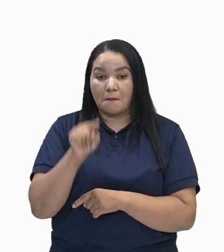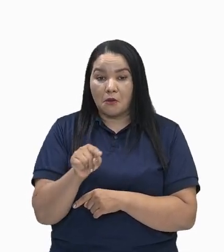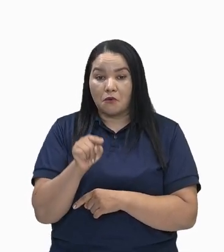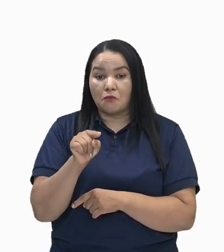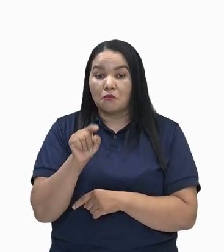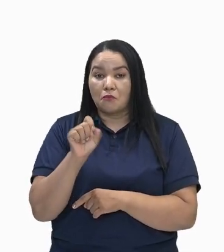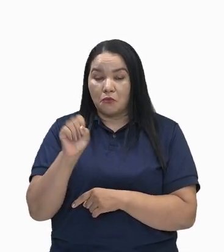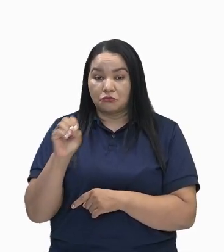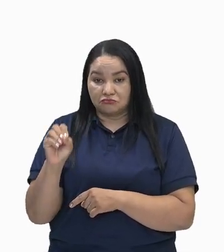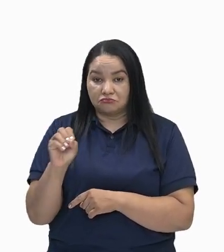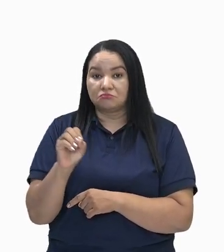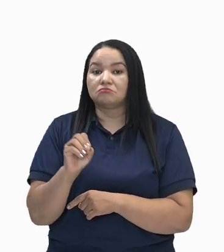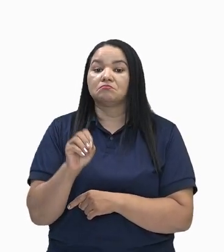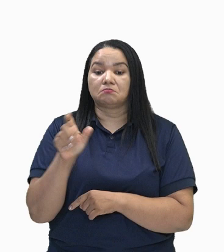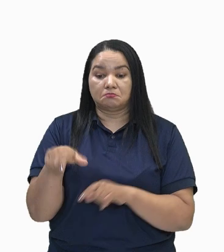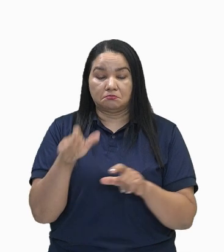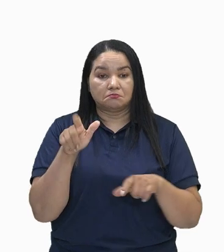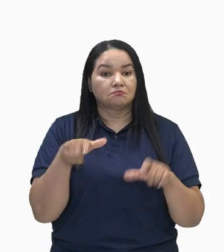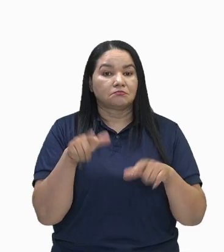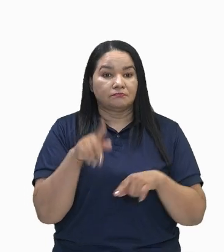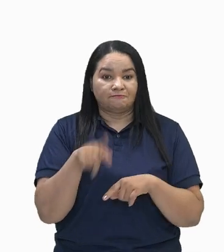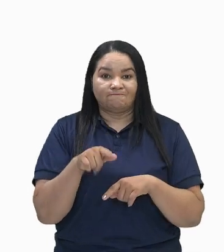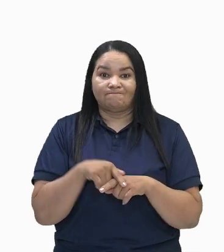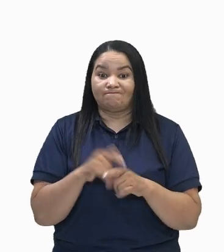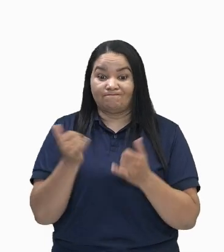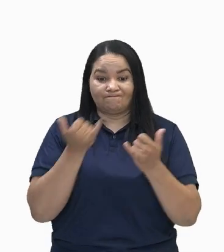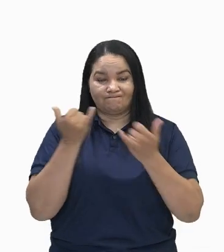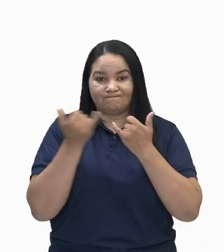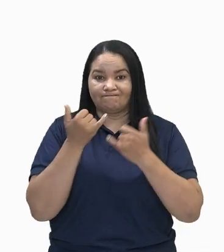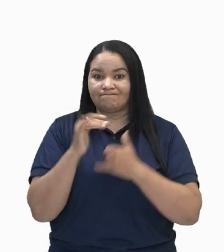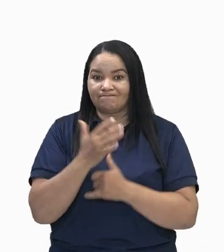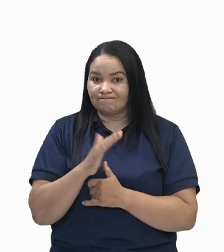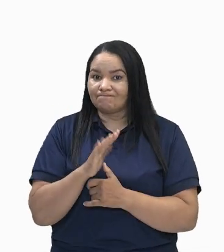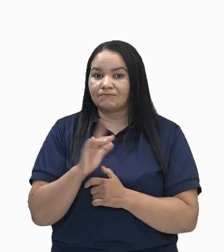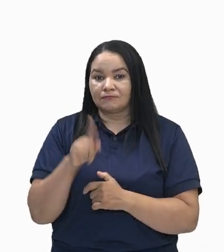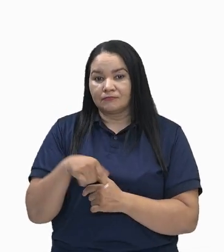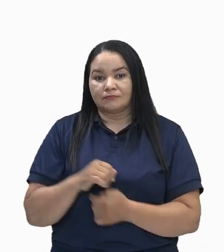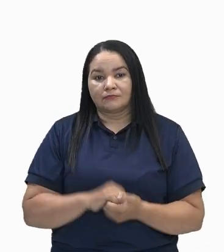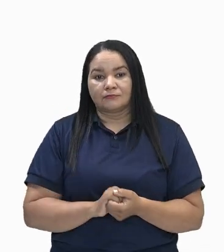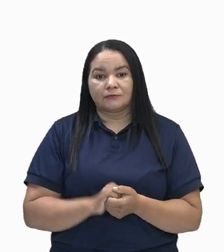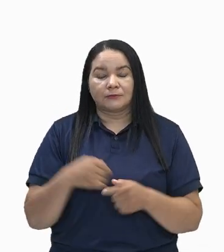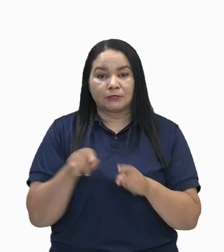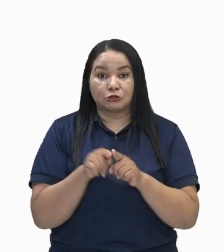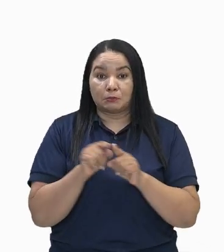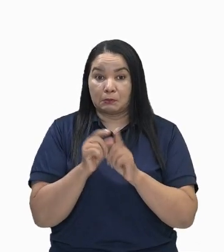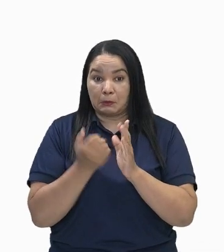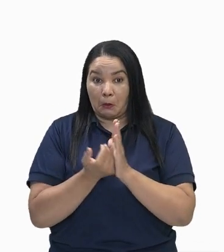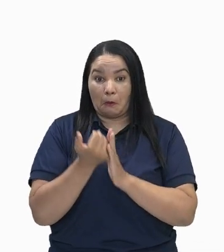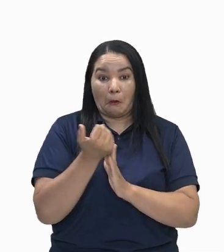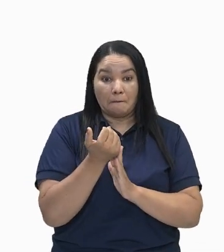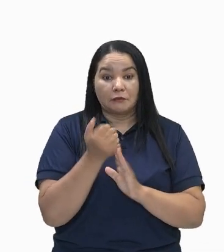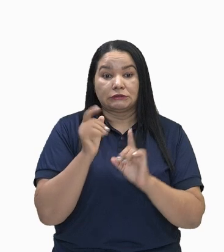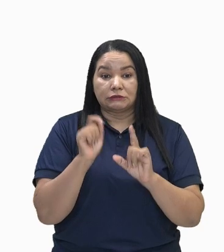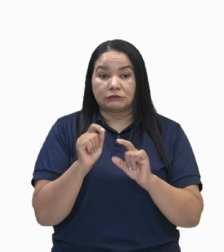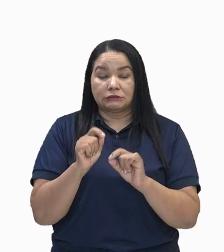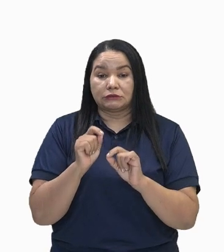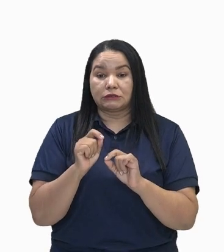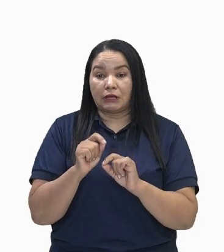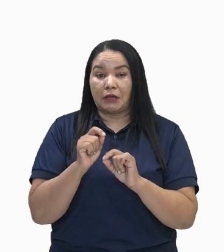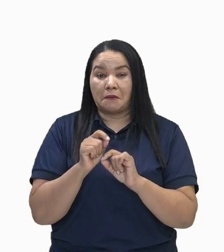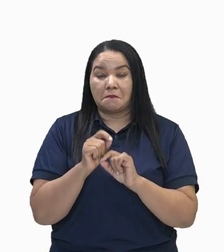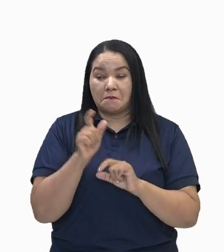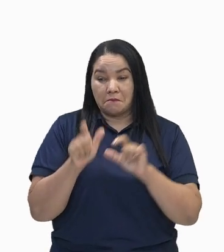2.800 casos, né, dados parciais. E o aumento contínuo do número